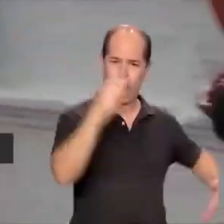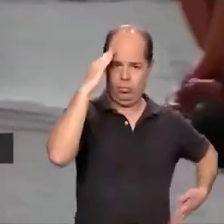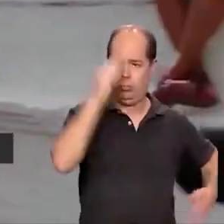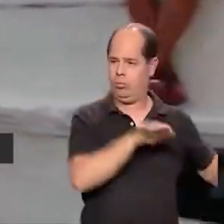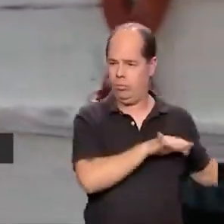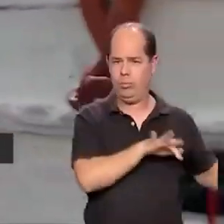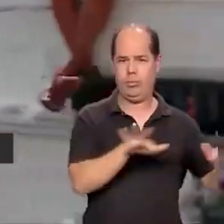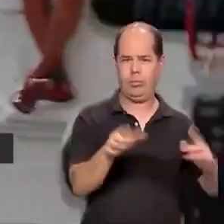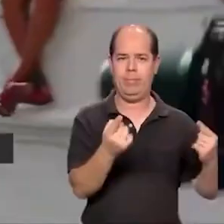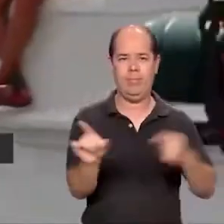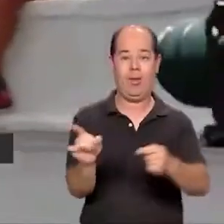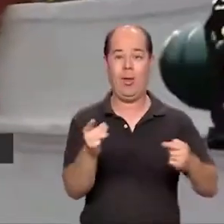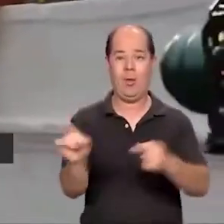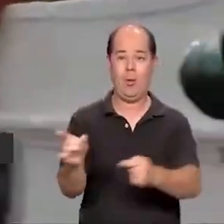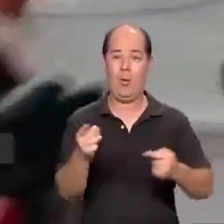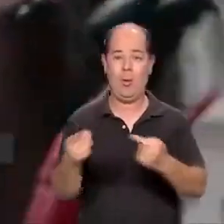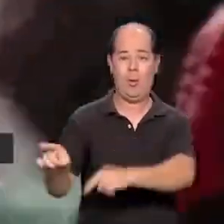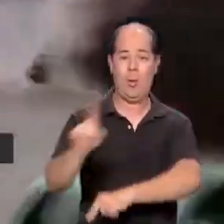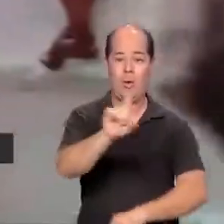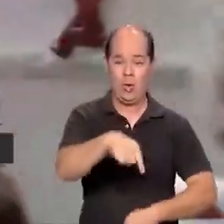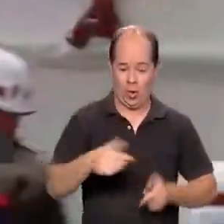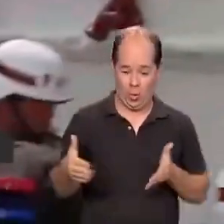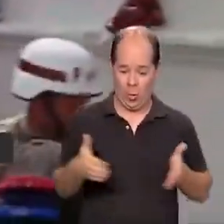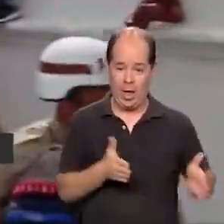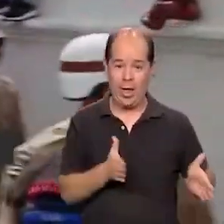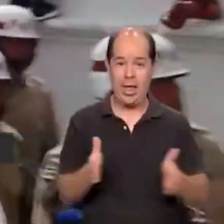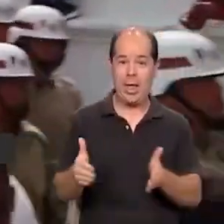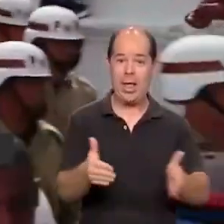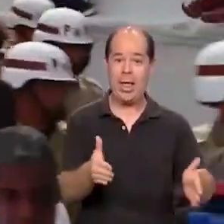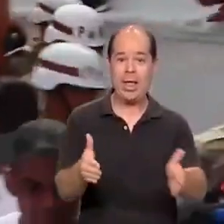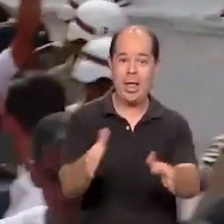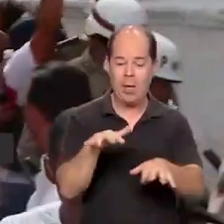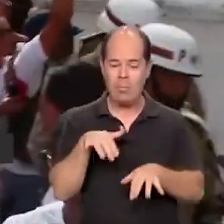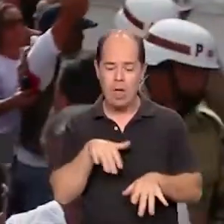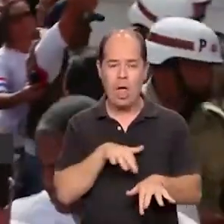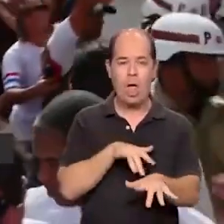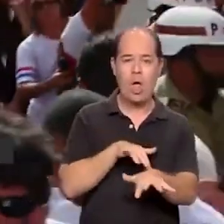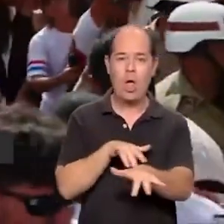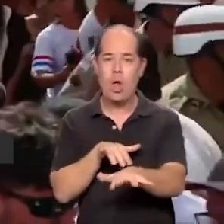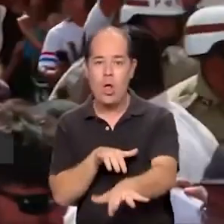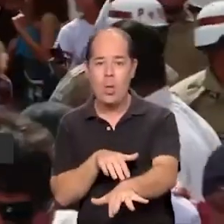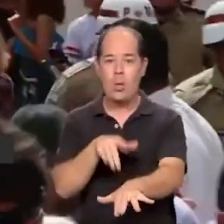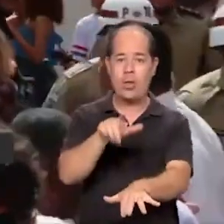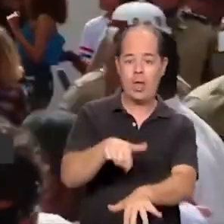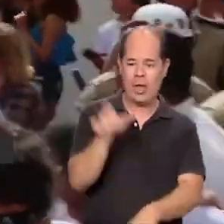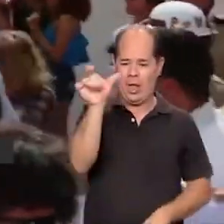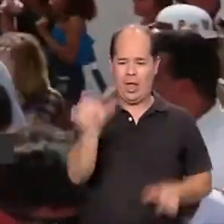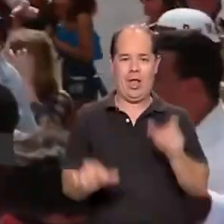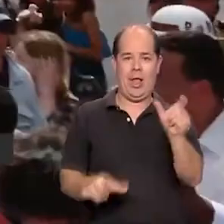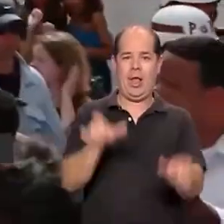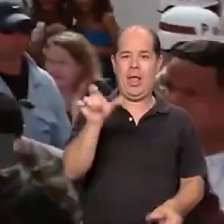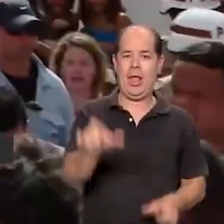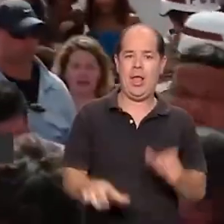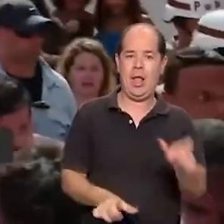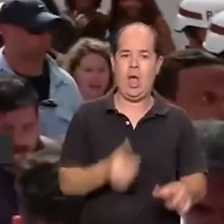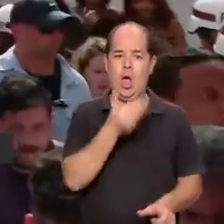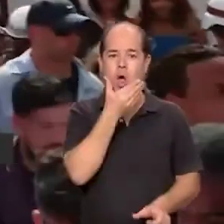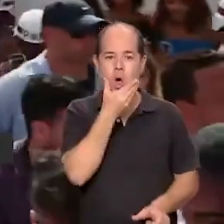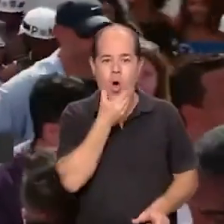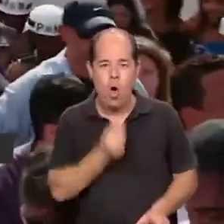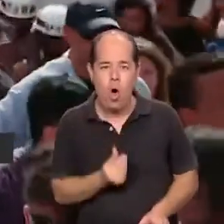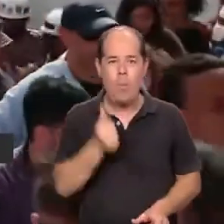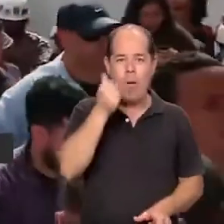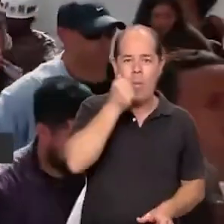E durante, ao longo de todo esse caminho, essas figuras do caboclo e da cabocla recebem